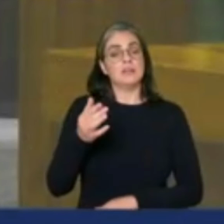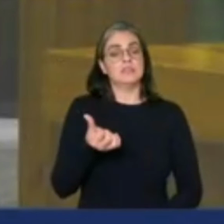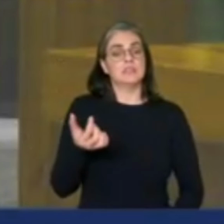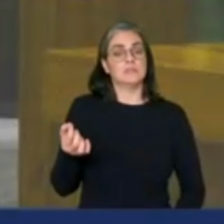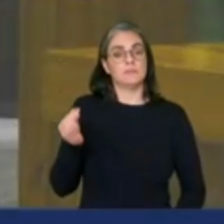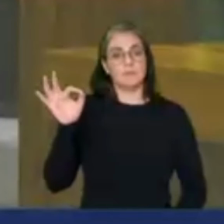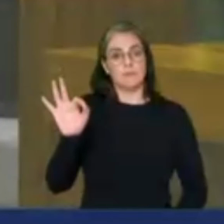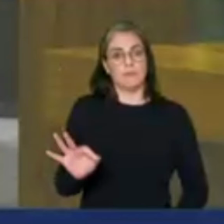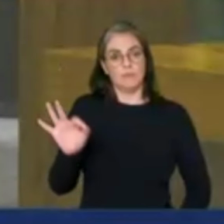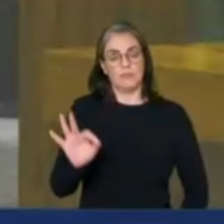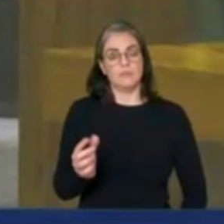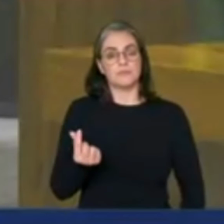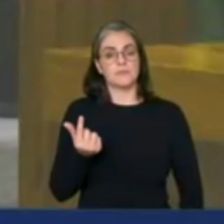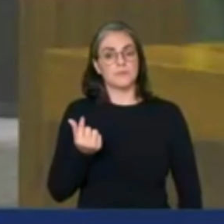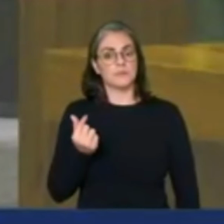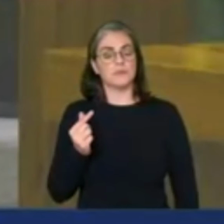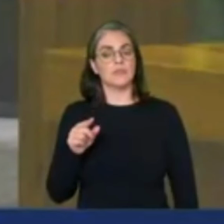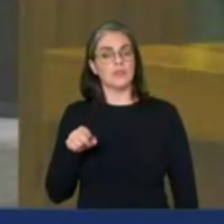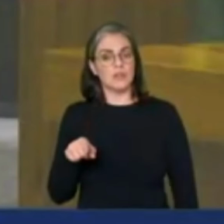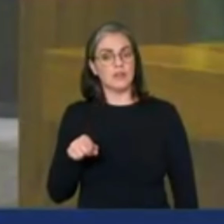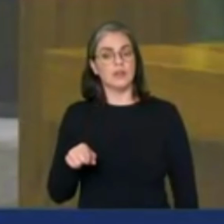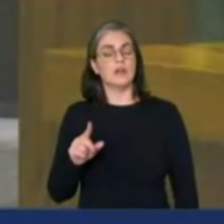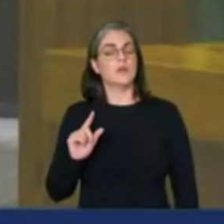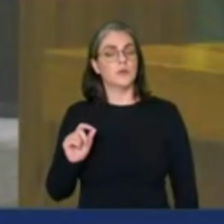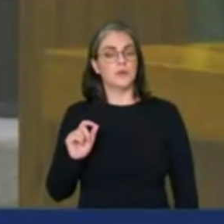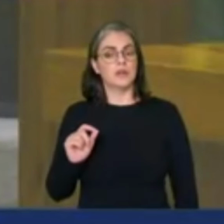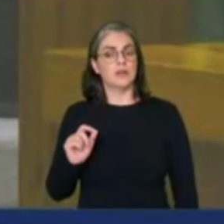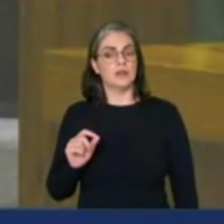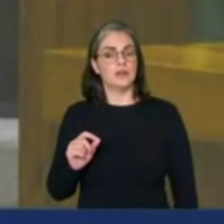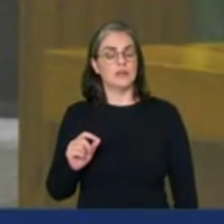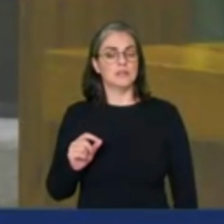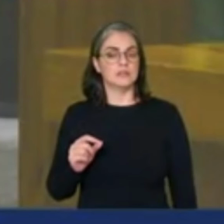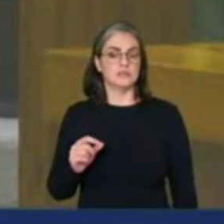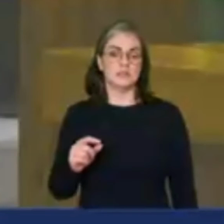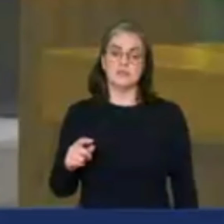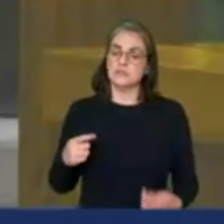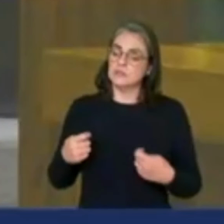recursos, desse dinheiro, é para ele manter a sua vida.